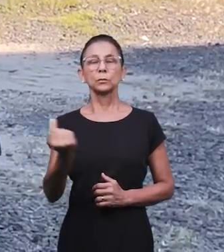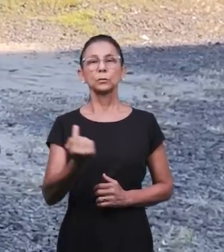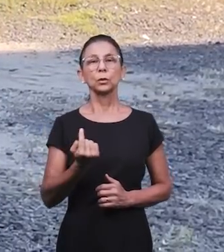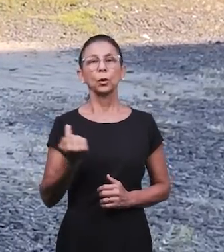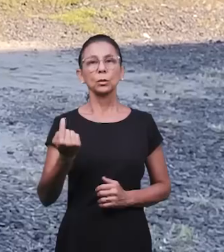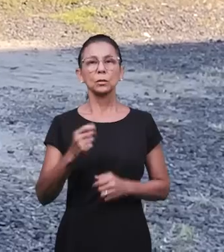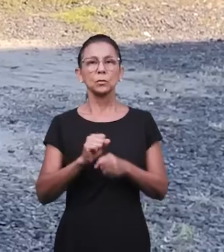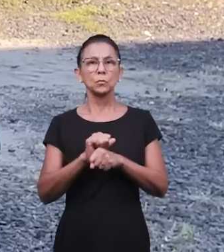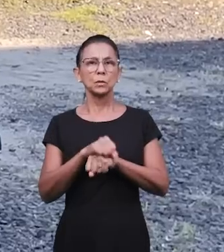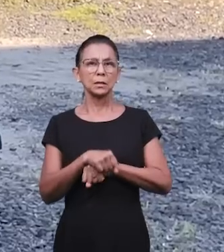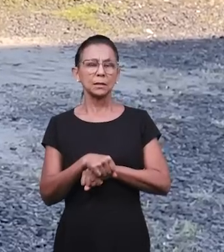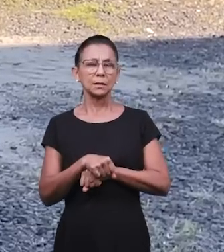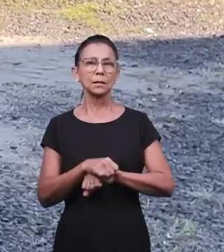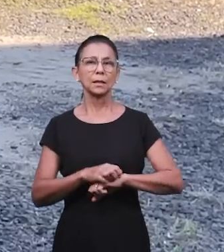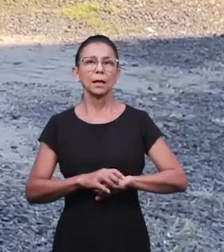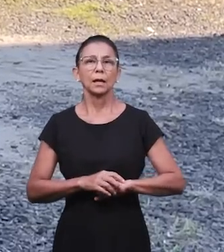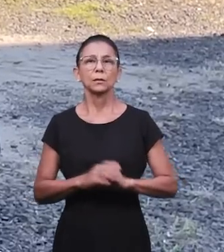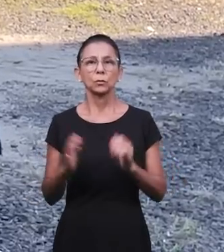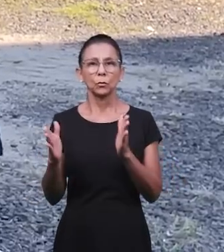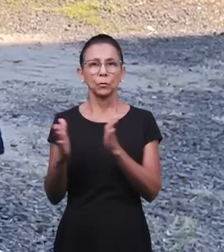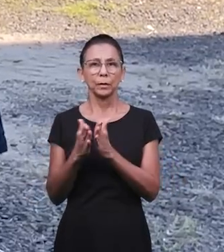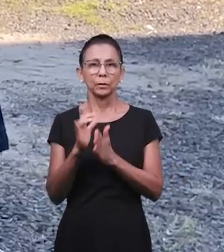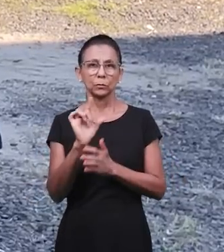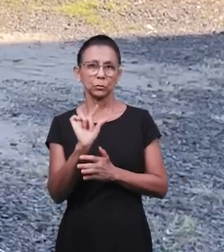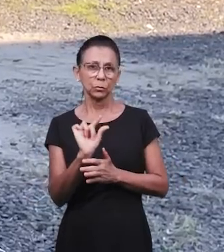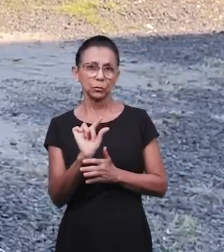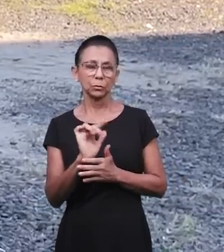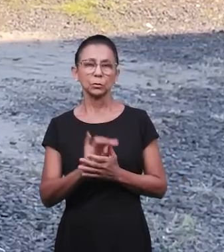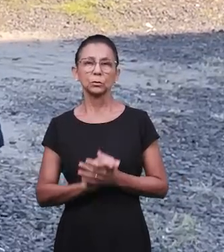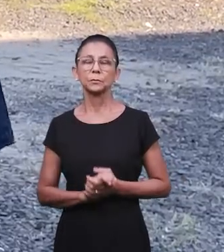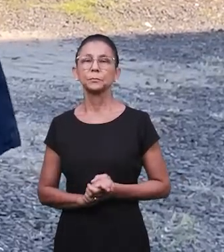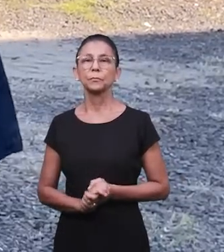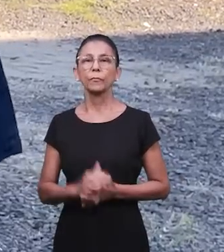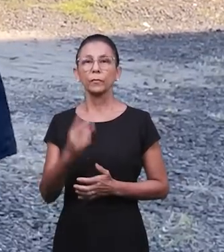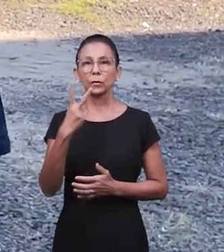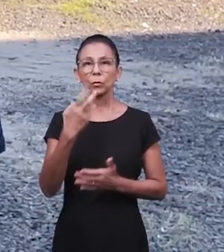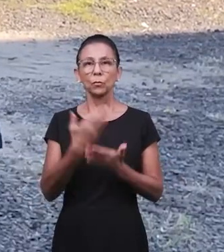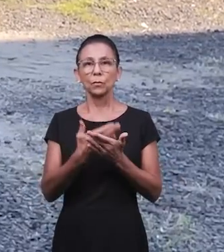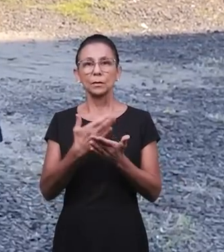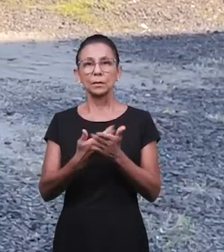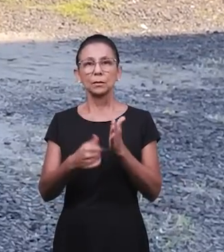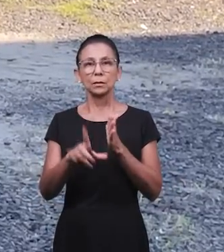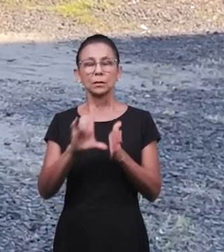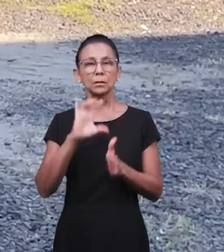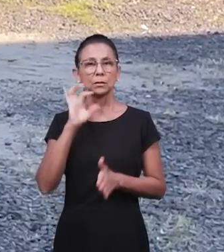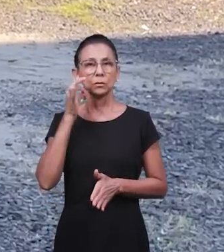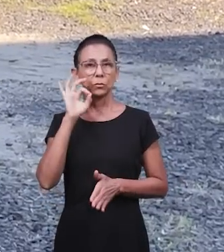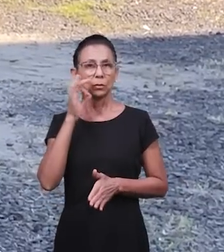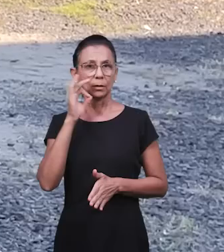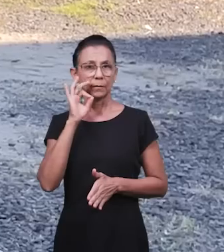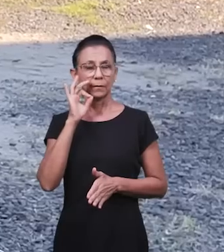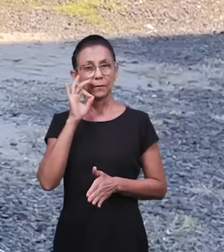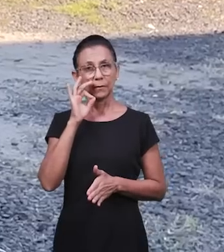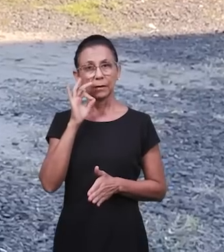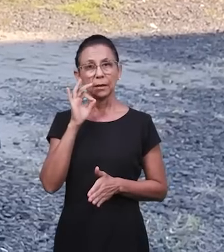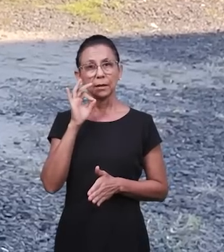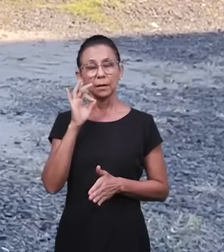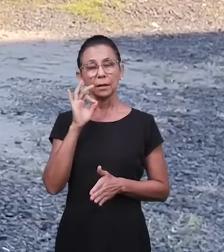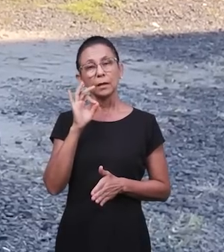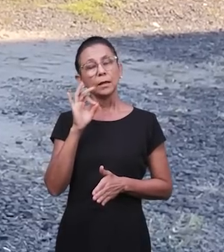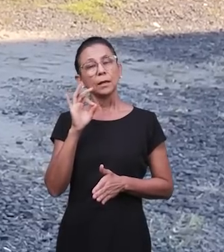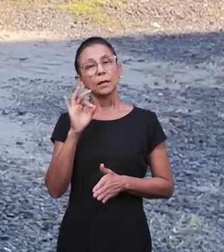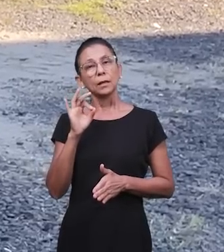né? Onde nós tivemos 2 aulas antes do café, e agora tivemos o café, e agora